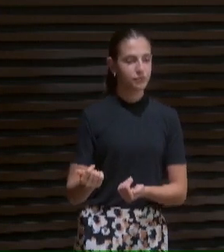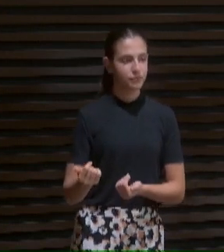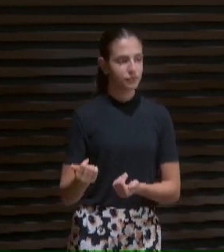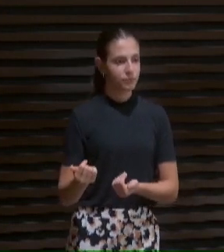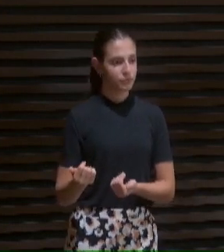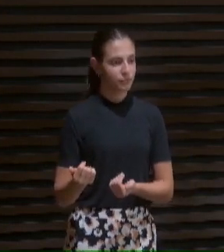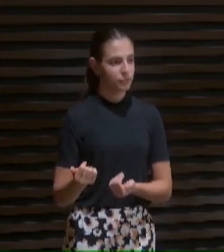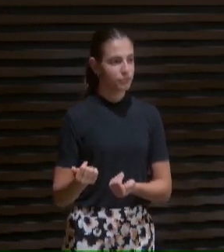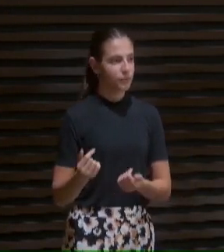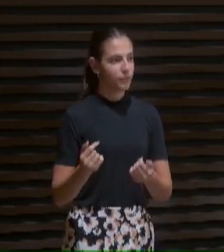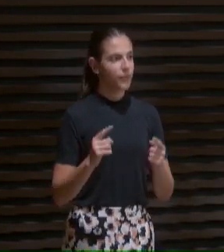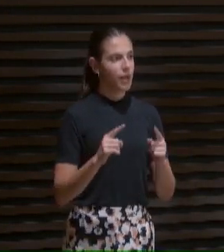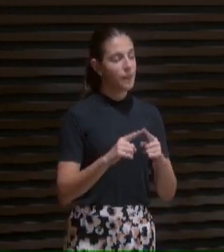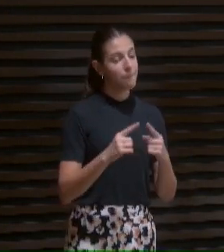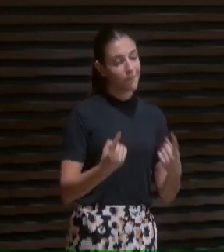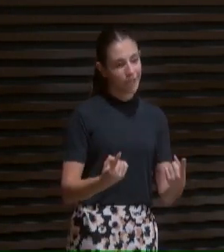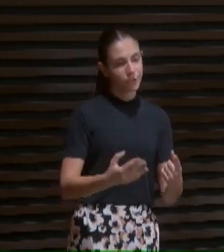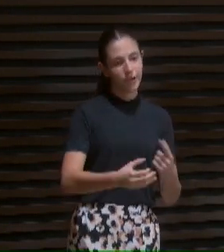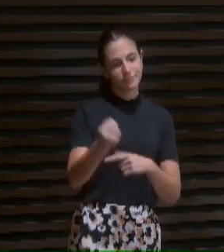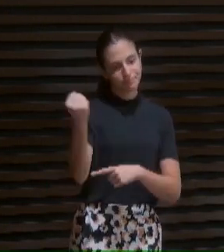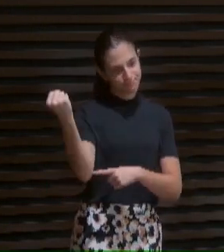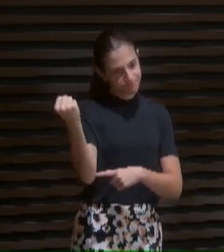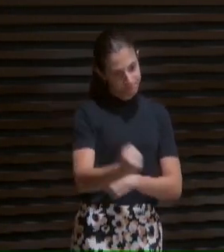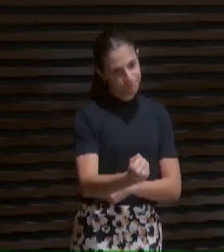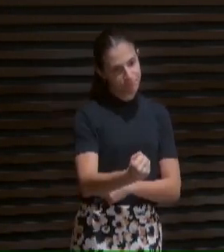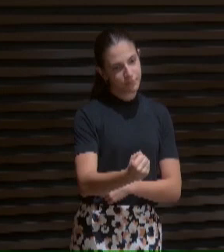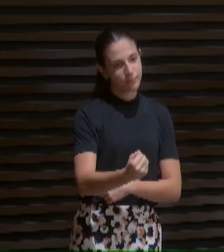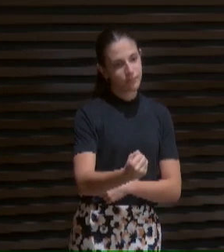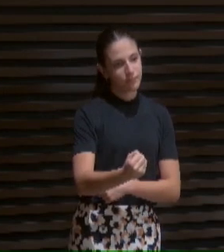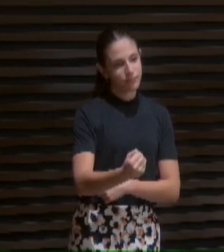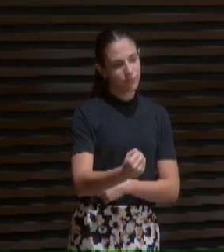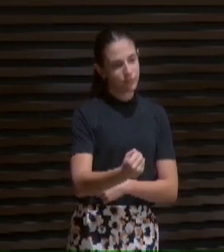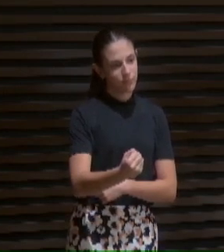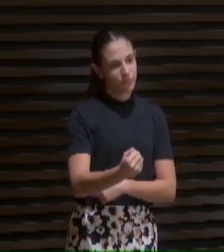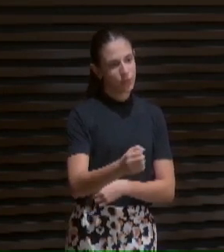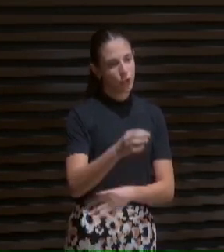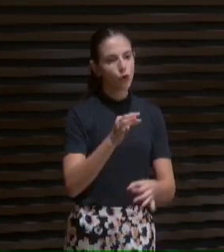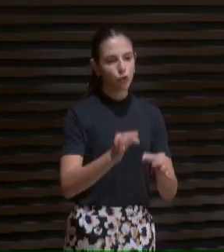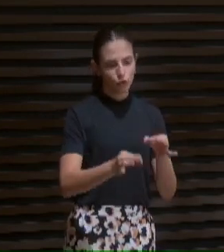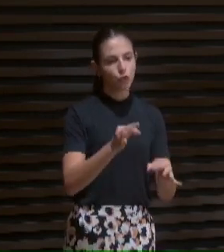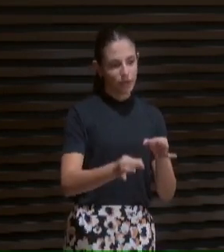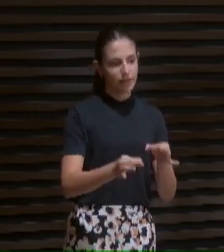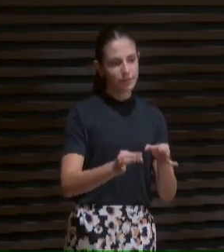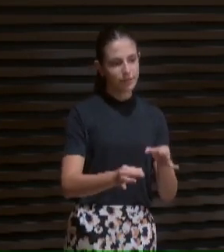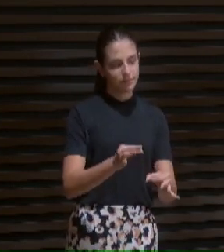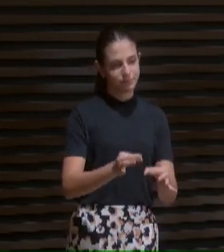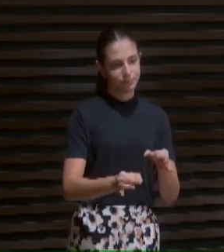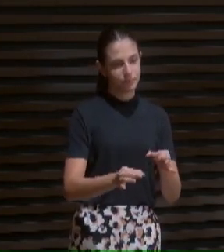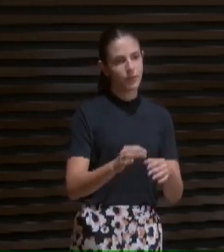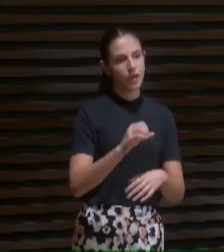mas foi violentada por um juiz da Suprema Corte, que